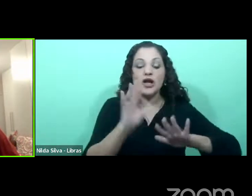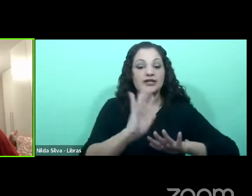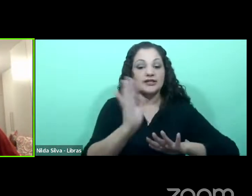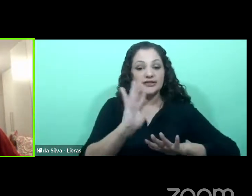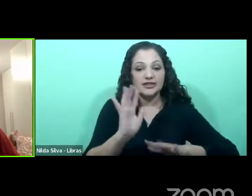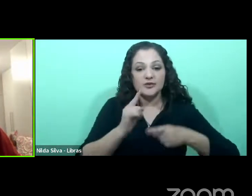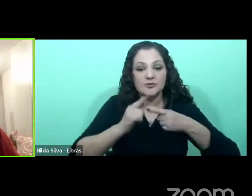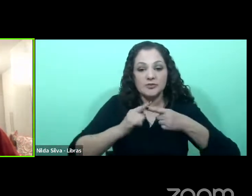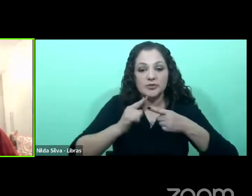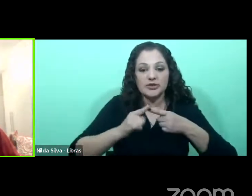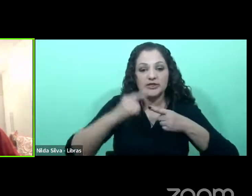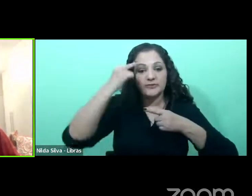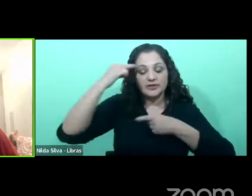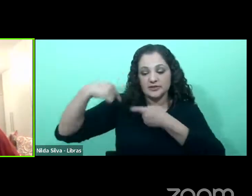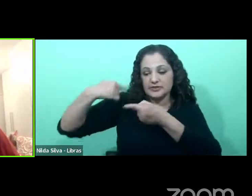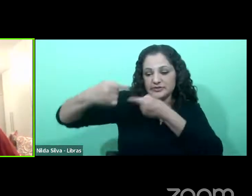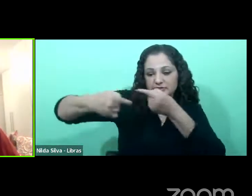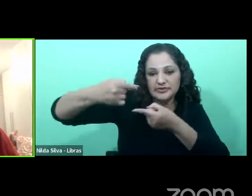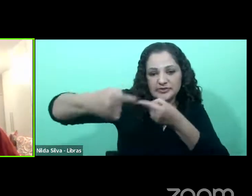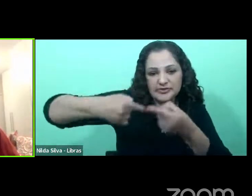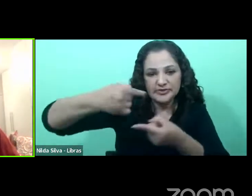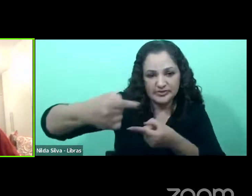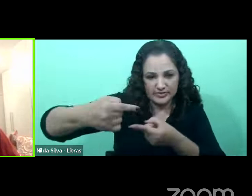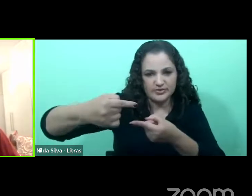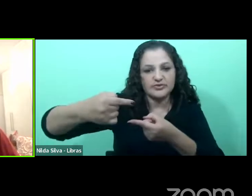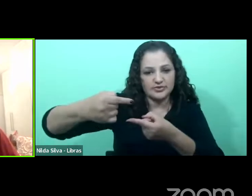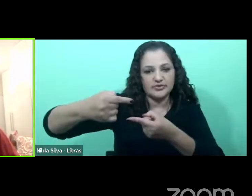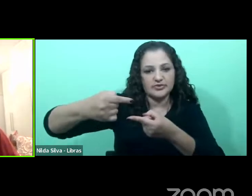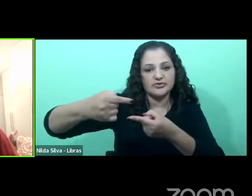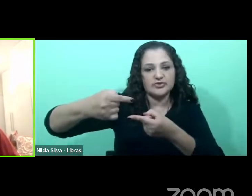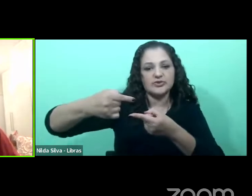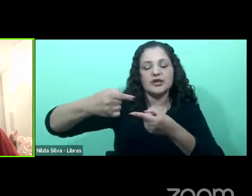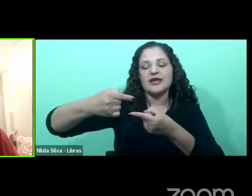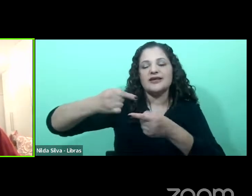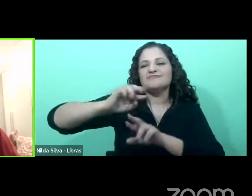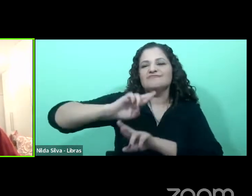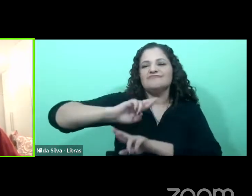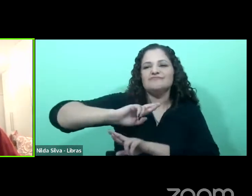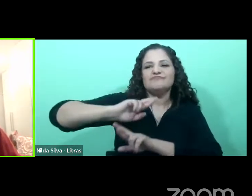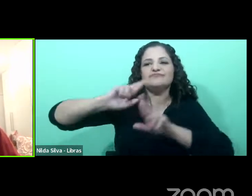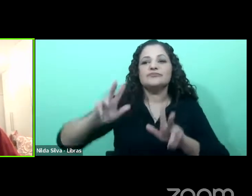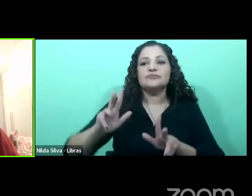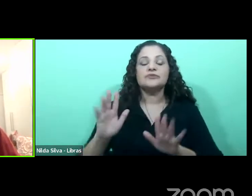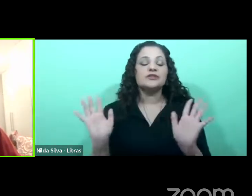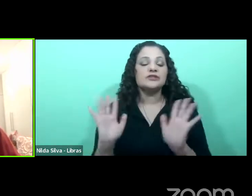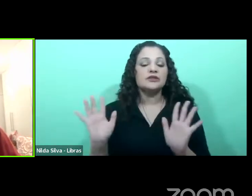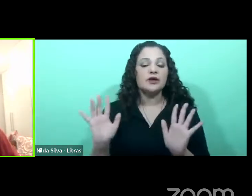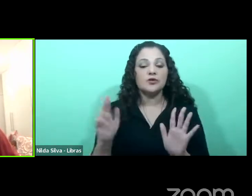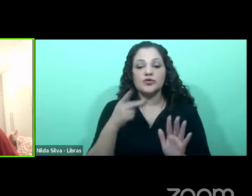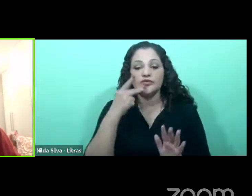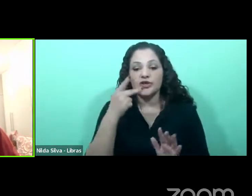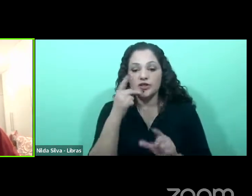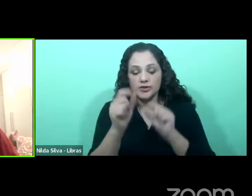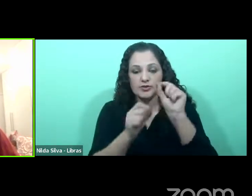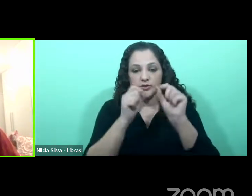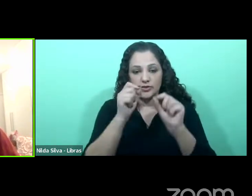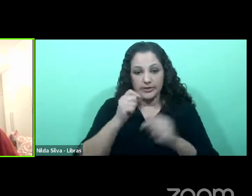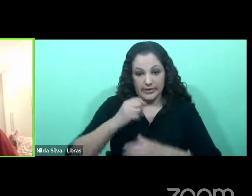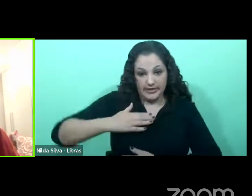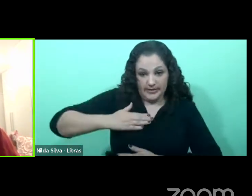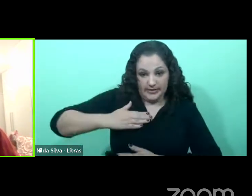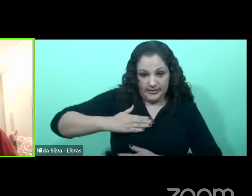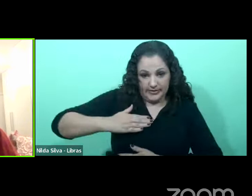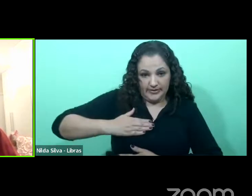geração estanque ou que seja exterior à subjetividade. Estou falando do fato de que, em mim, esse